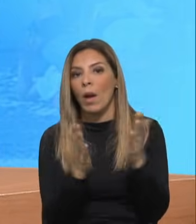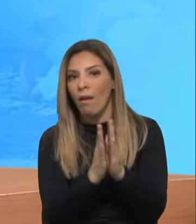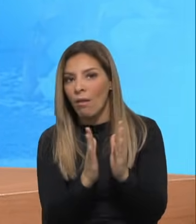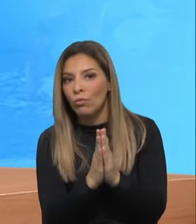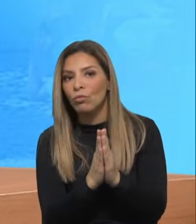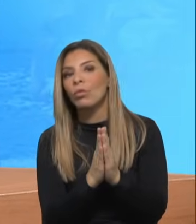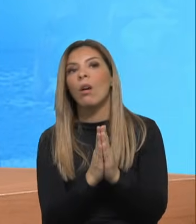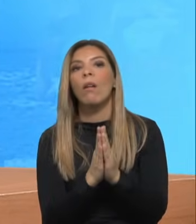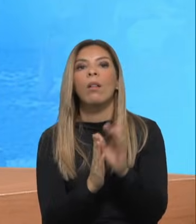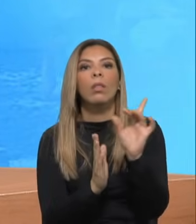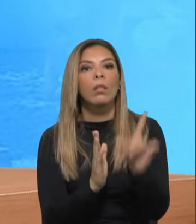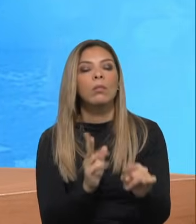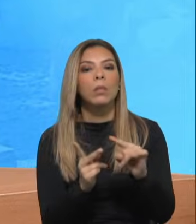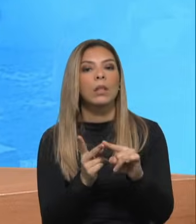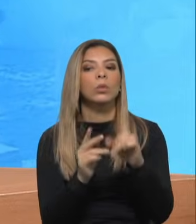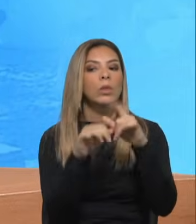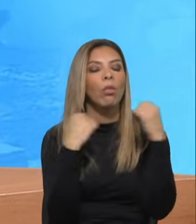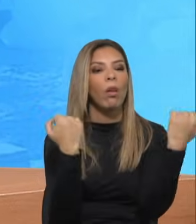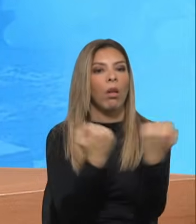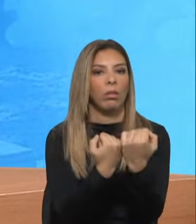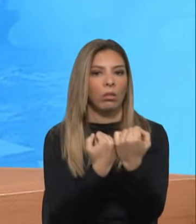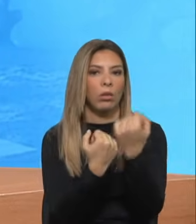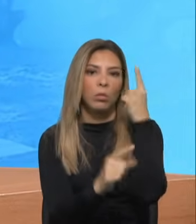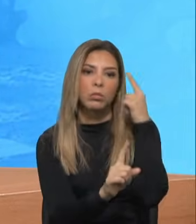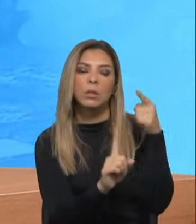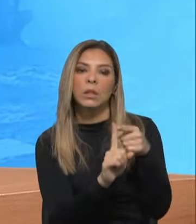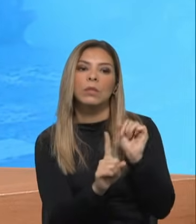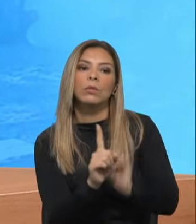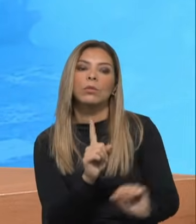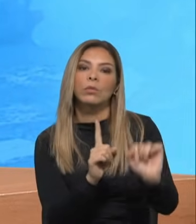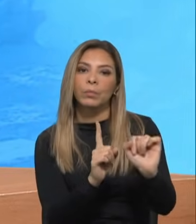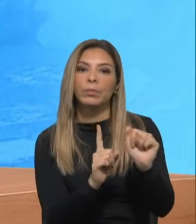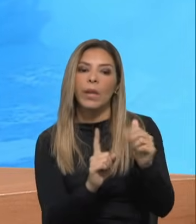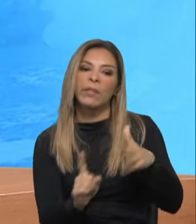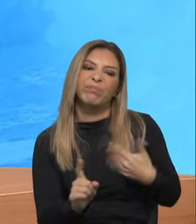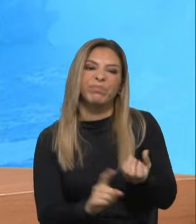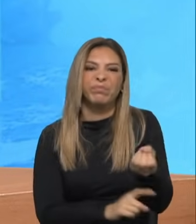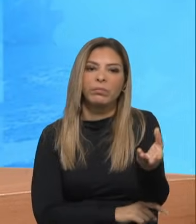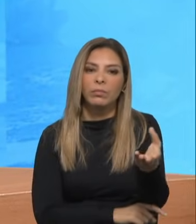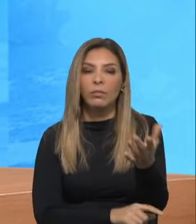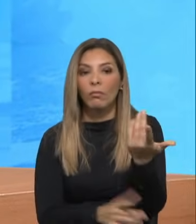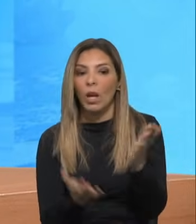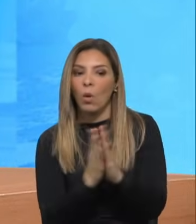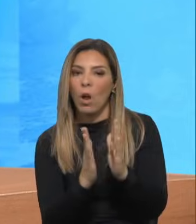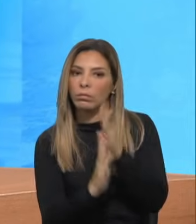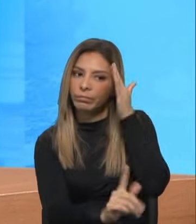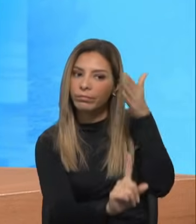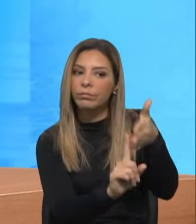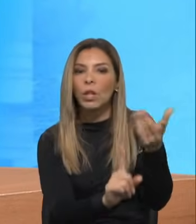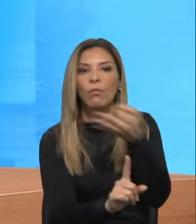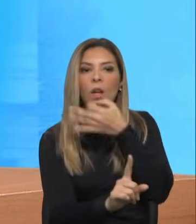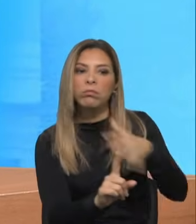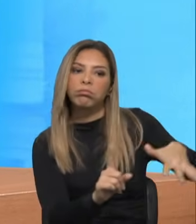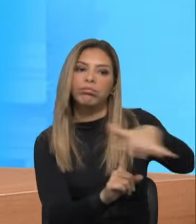mas também pela sociedade, como um objeto de caridade. As pessoas a quem a Igreja se dirige quando fala de uma